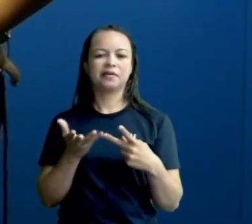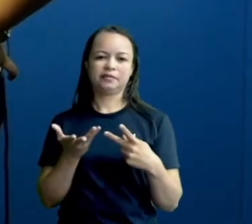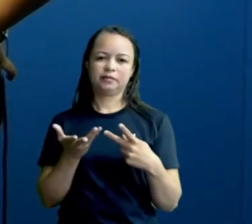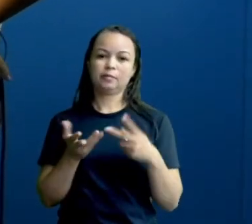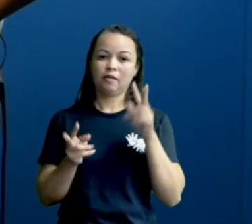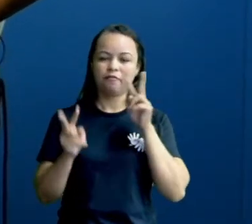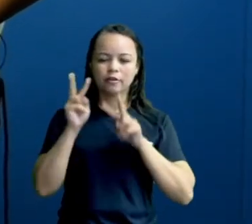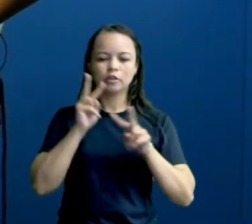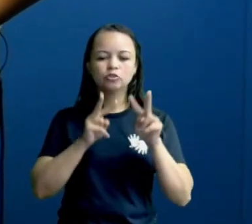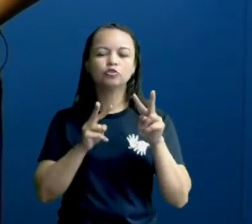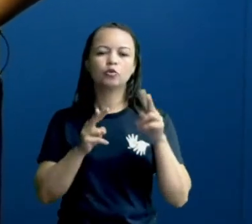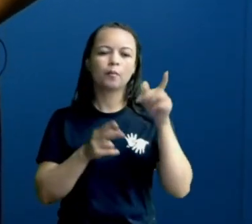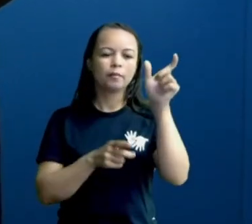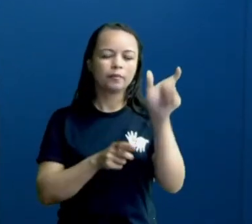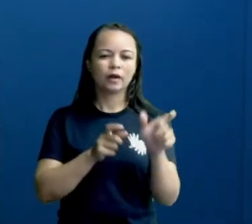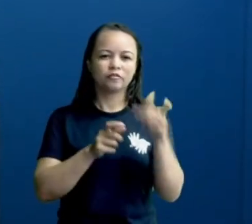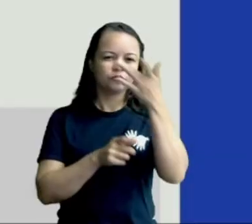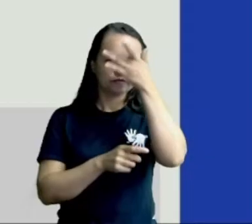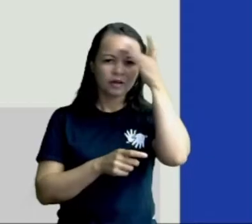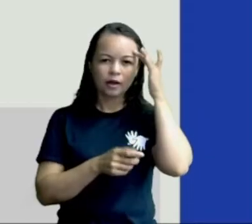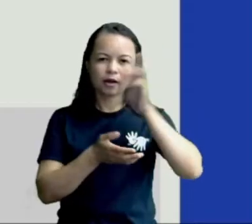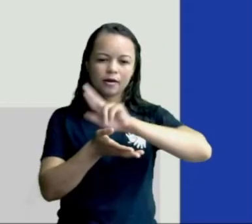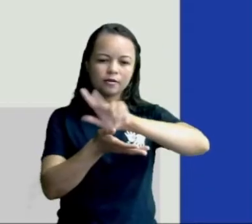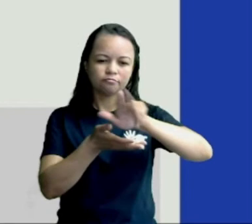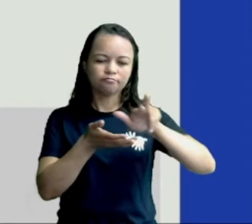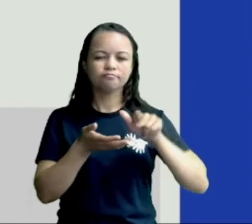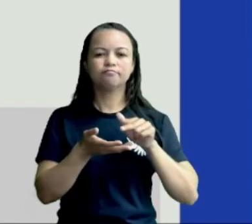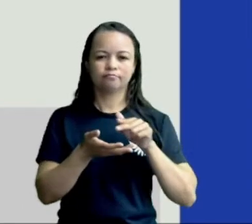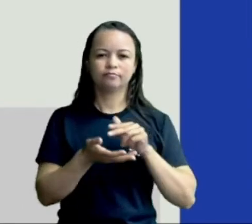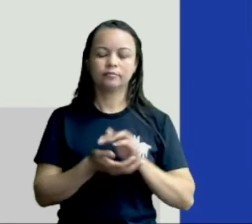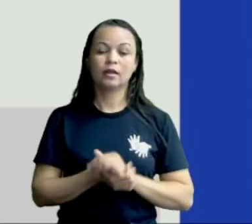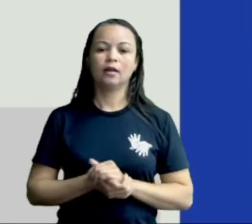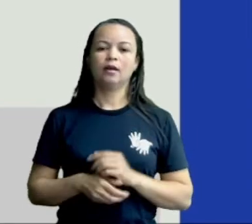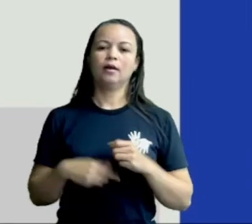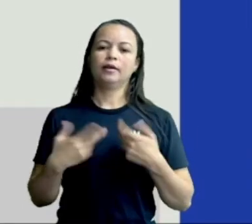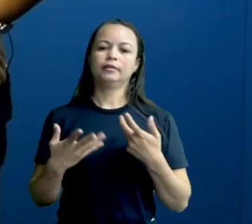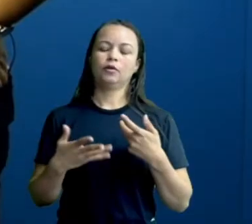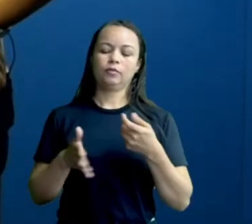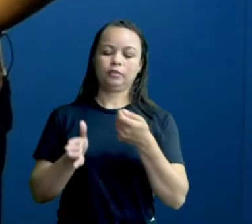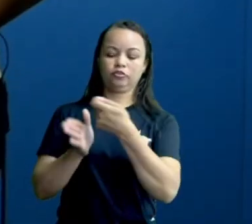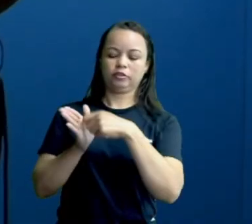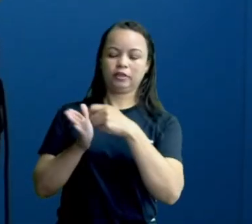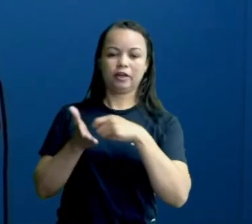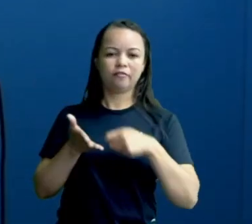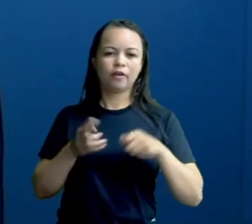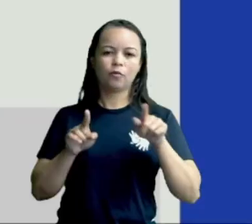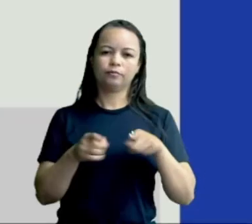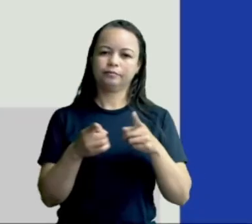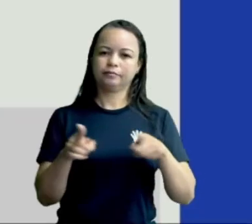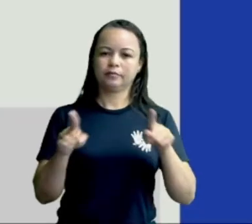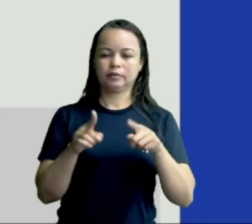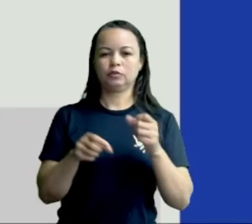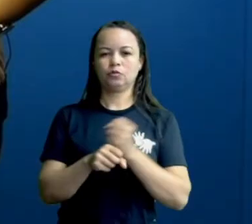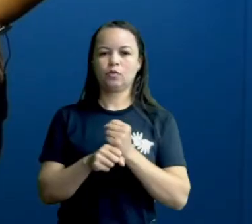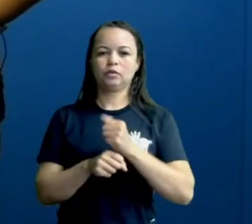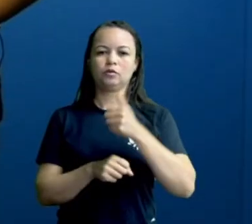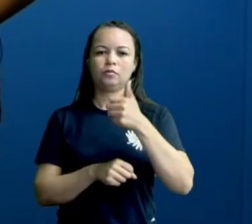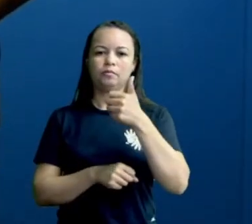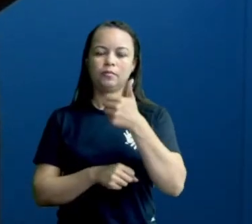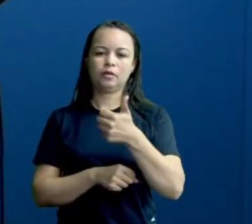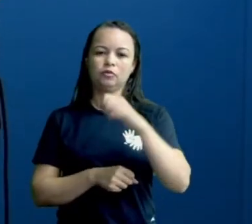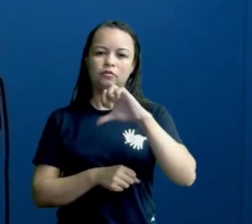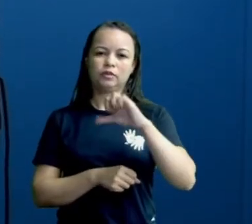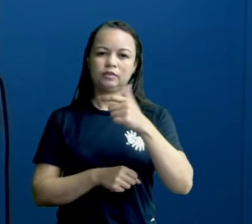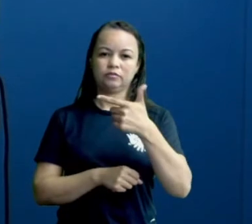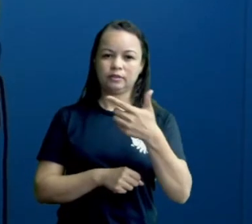quisto por vários intelectuais. Ele escreveu o hino em 1926,